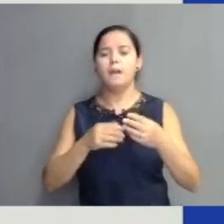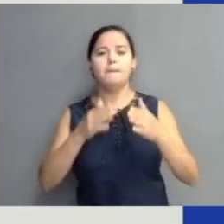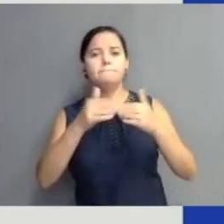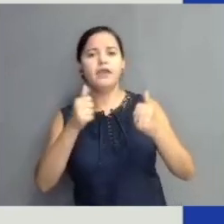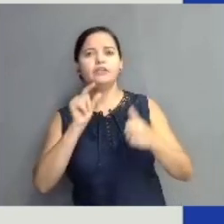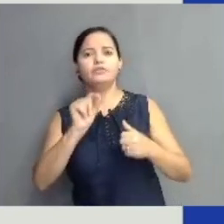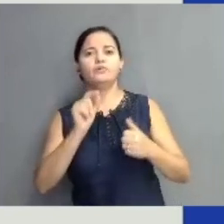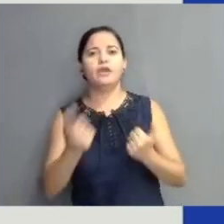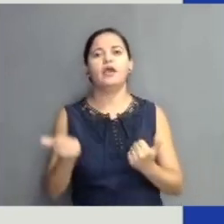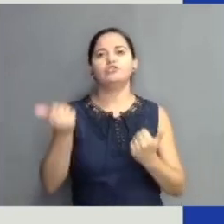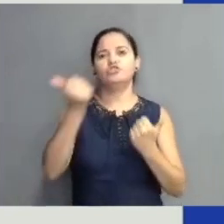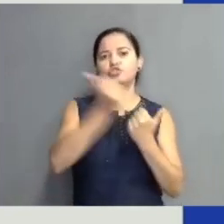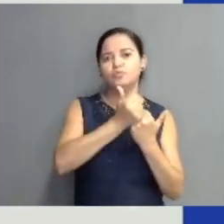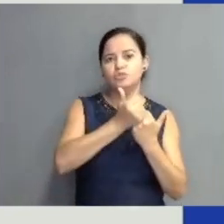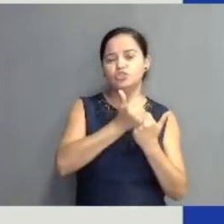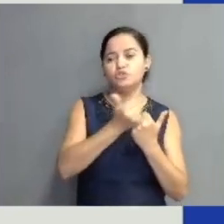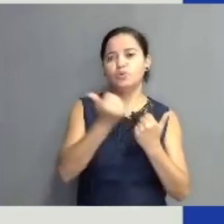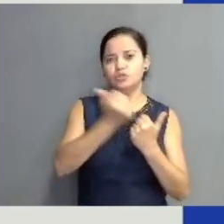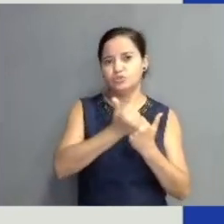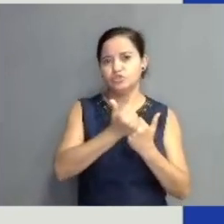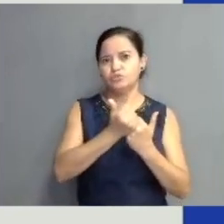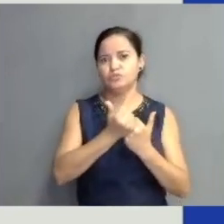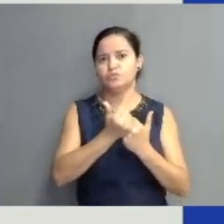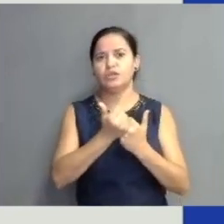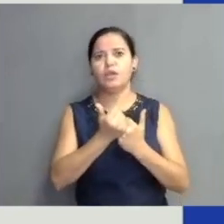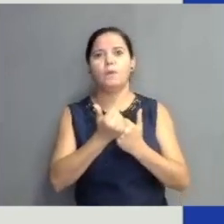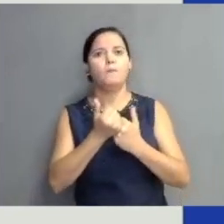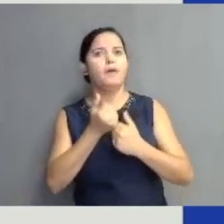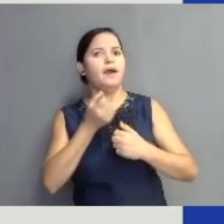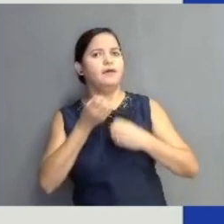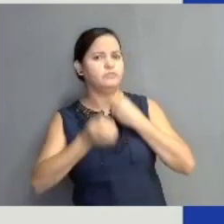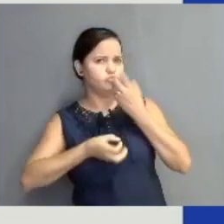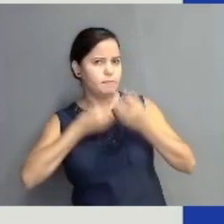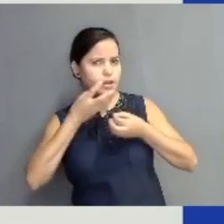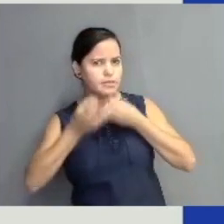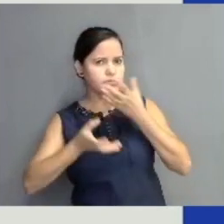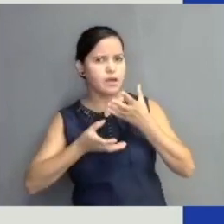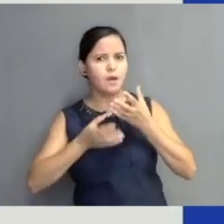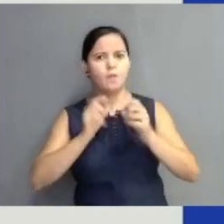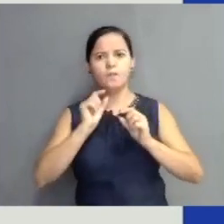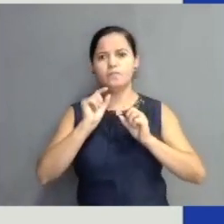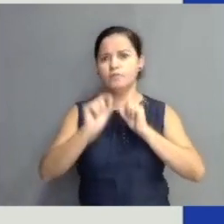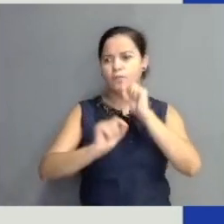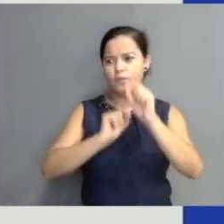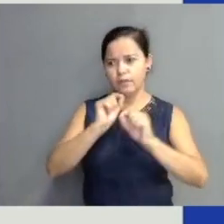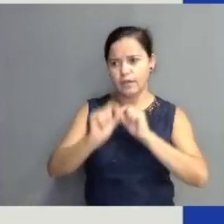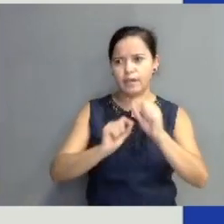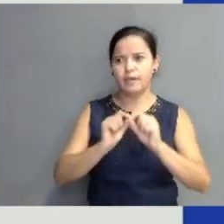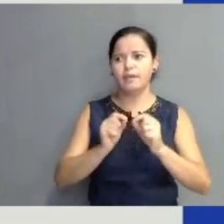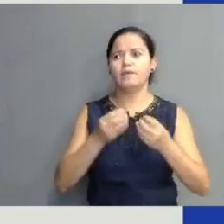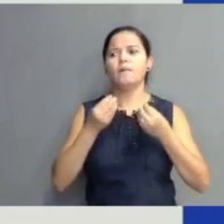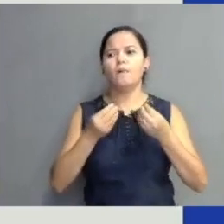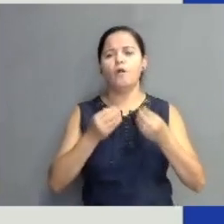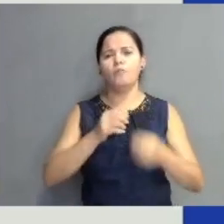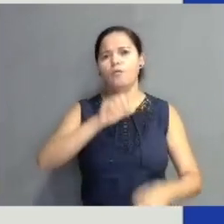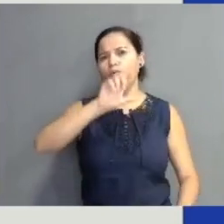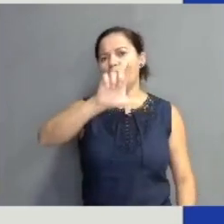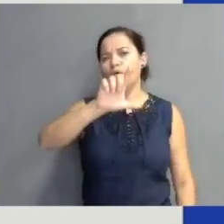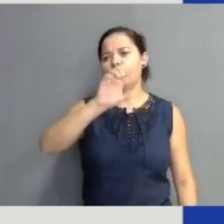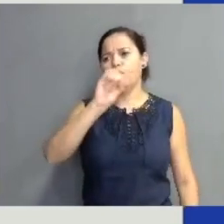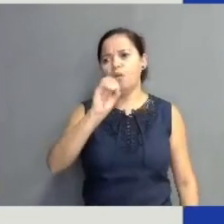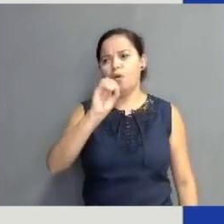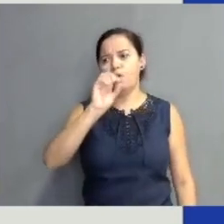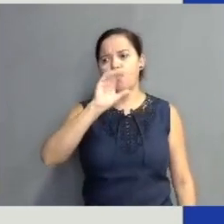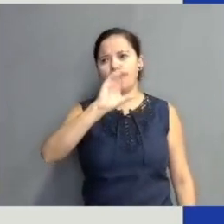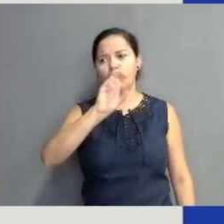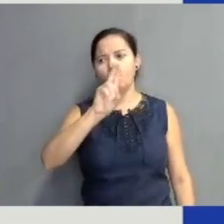uma expressão, né? E essa expressão, ela é classificada como uma locução prepositiva, né? Que é, ó,